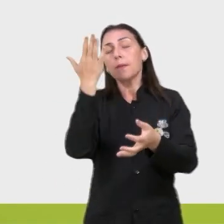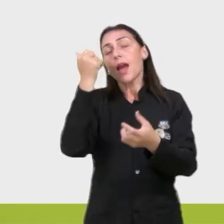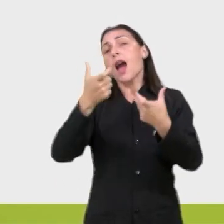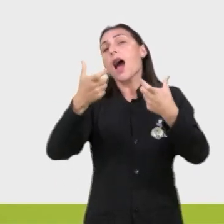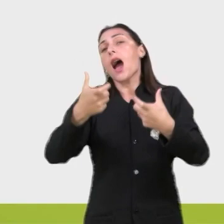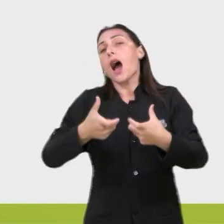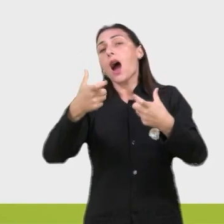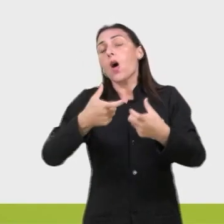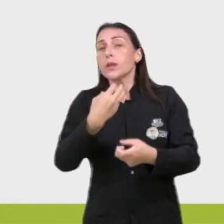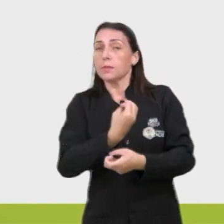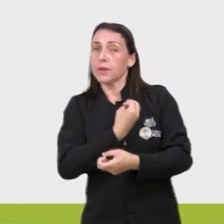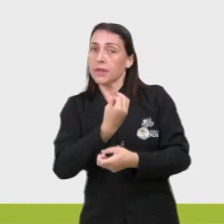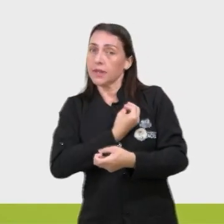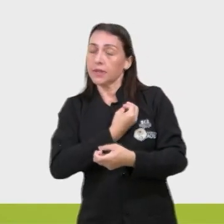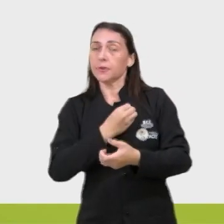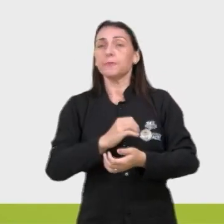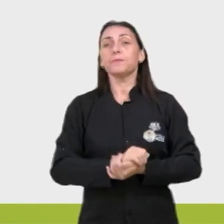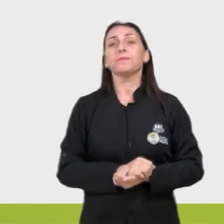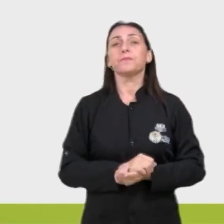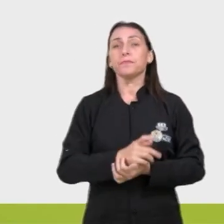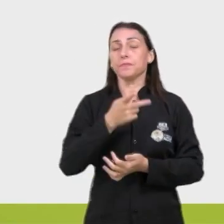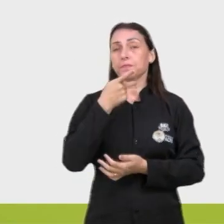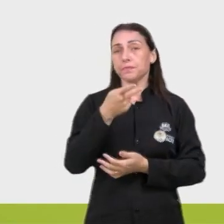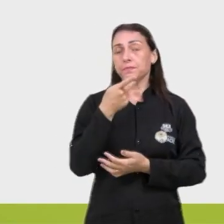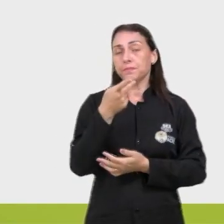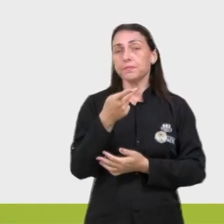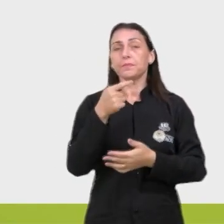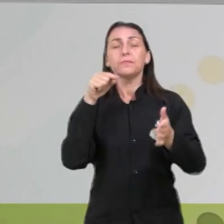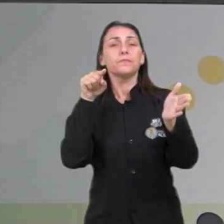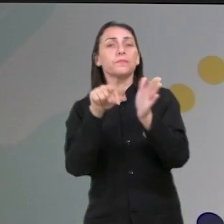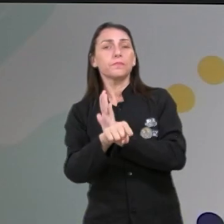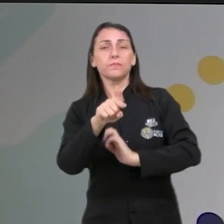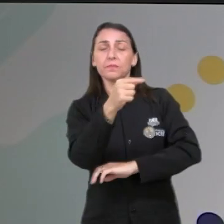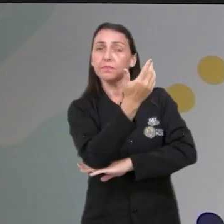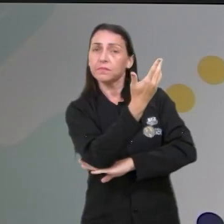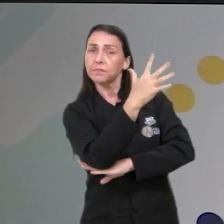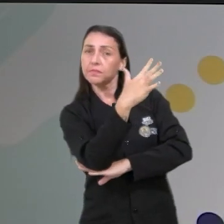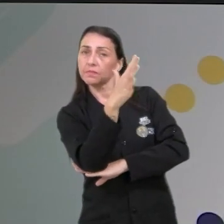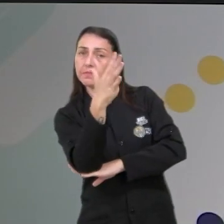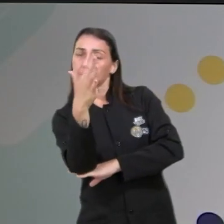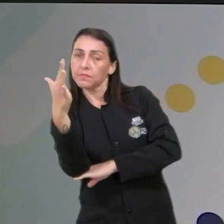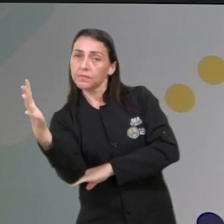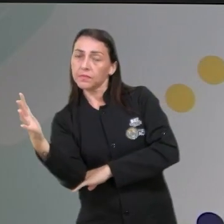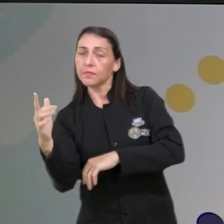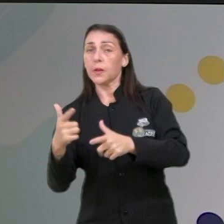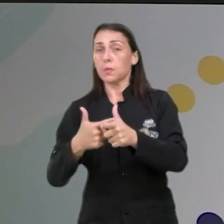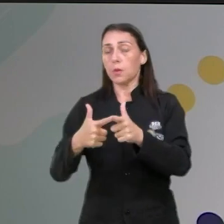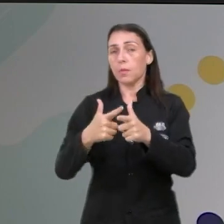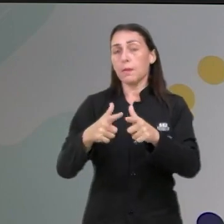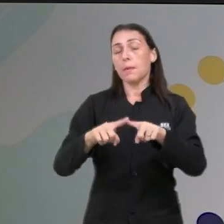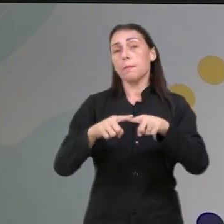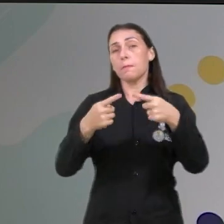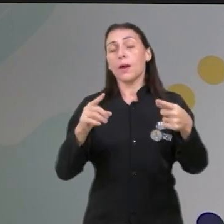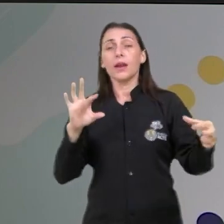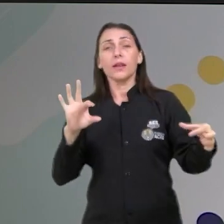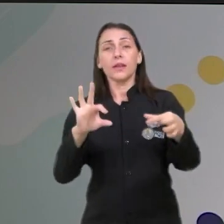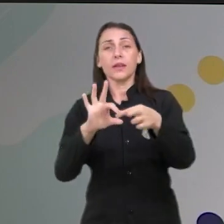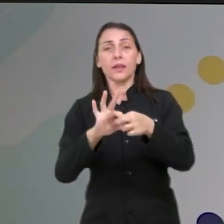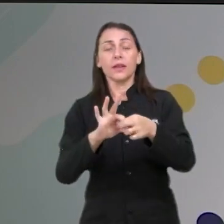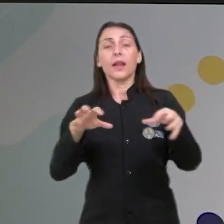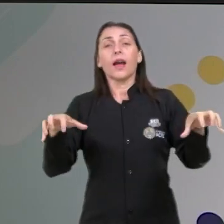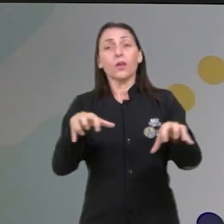aí está se instaurando. Está falando aqui de uma questão ambiental, porém totalmente ligado aos